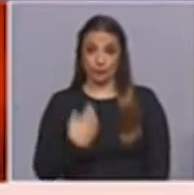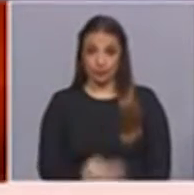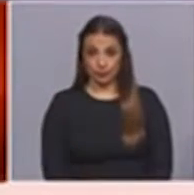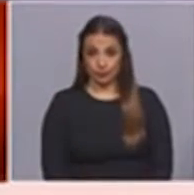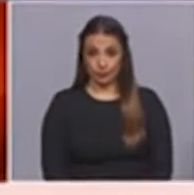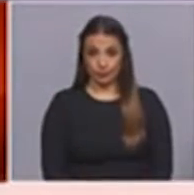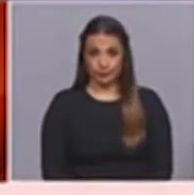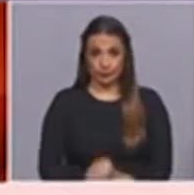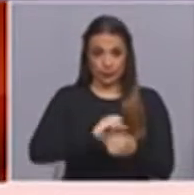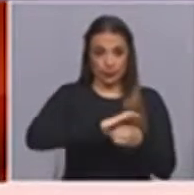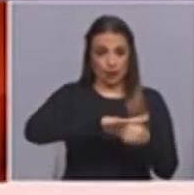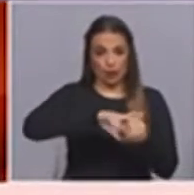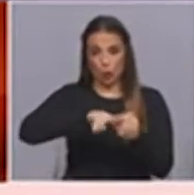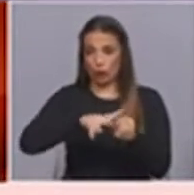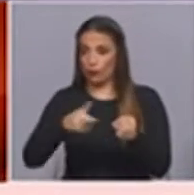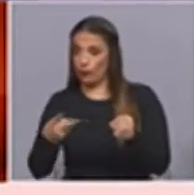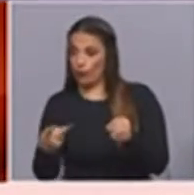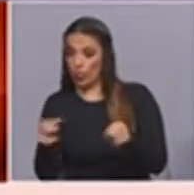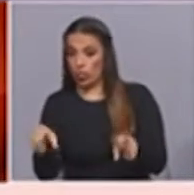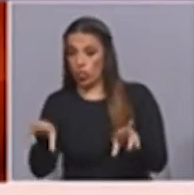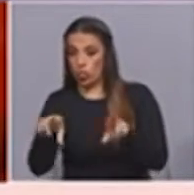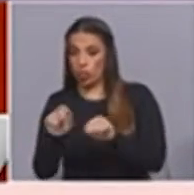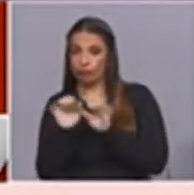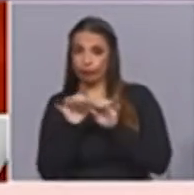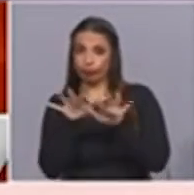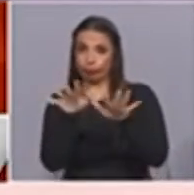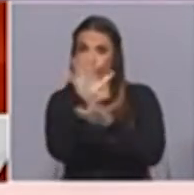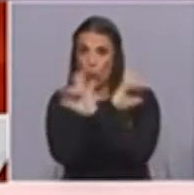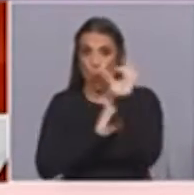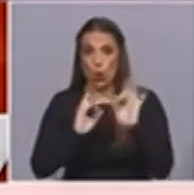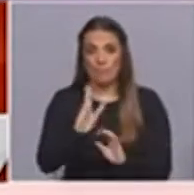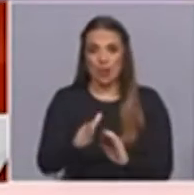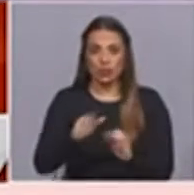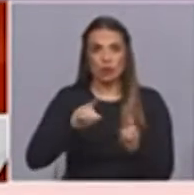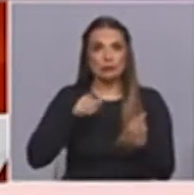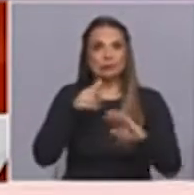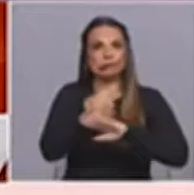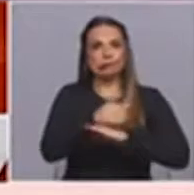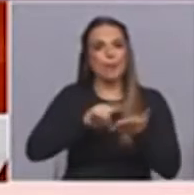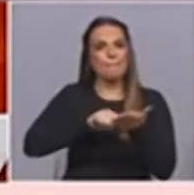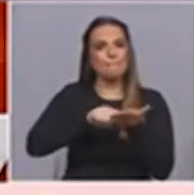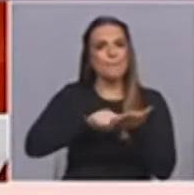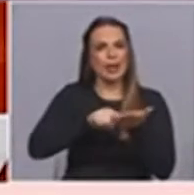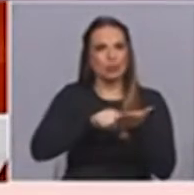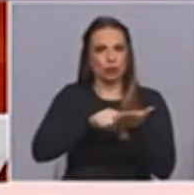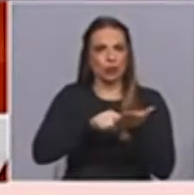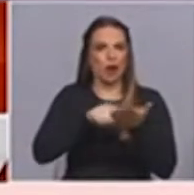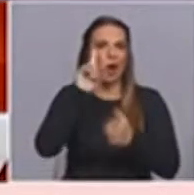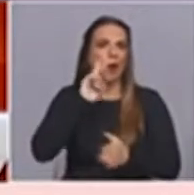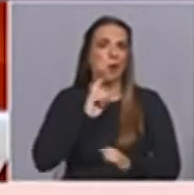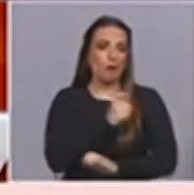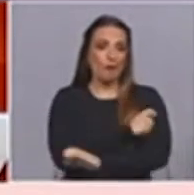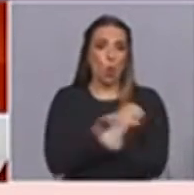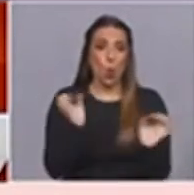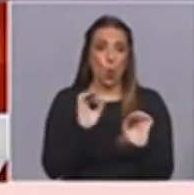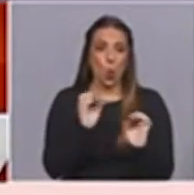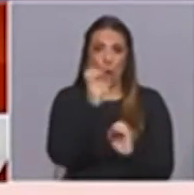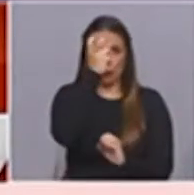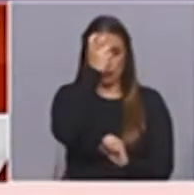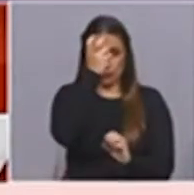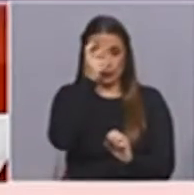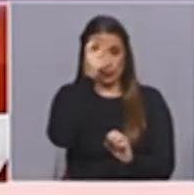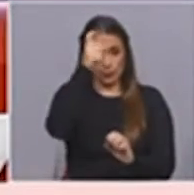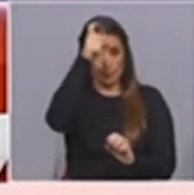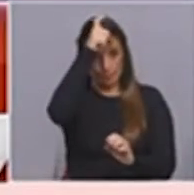é a nova variante da cop-19 já chegou a Europa entrou na Bélgica através de uma mulher não relacionada que passou pelo Egito e beijou